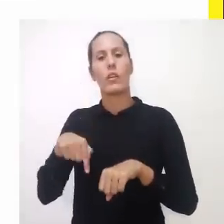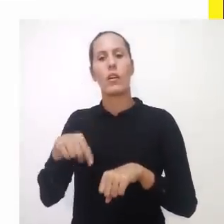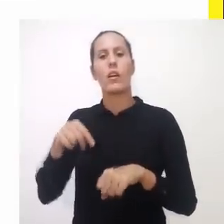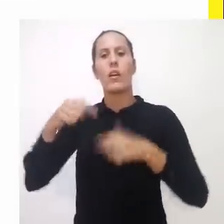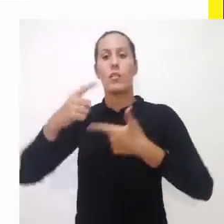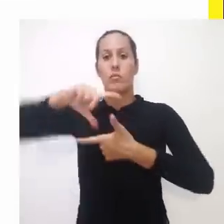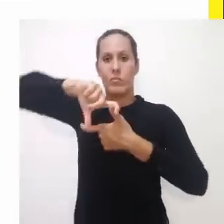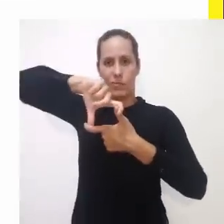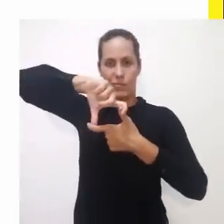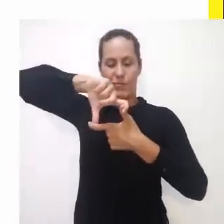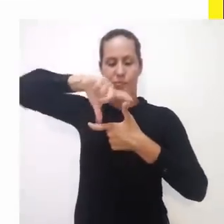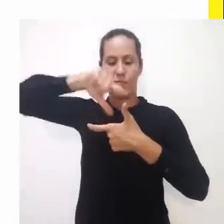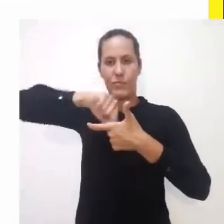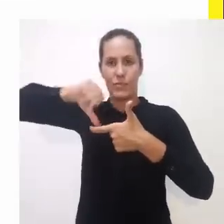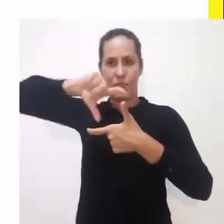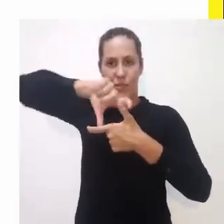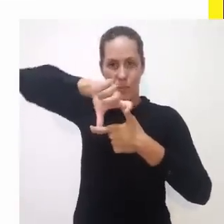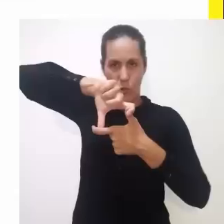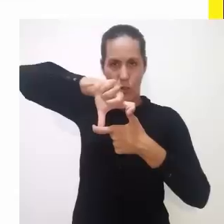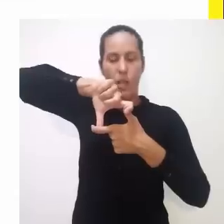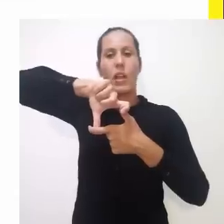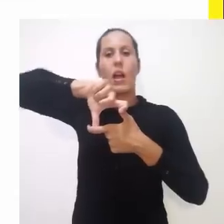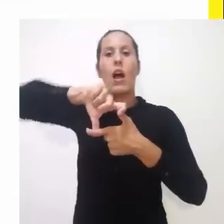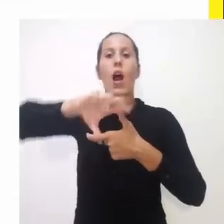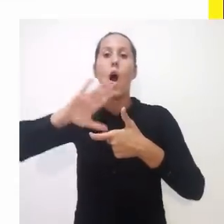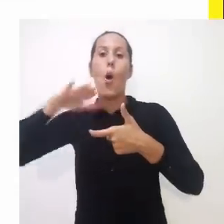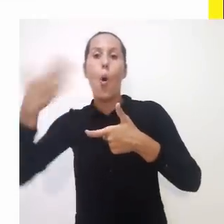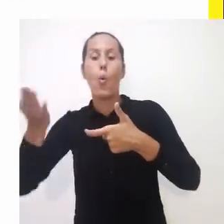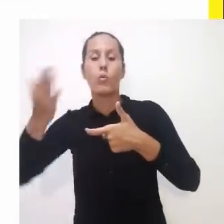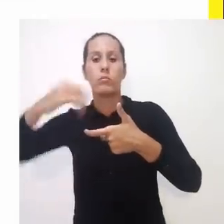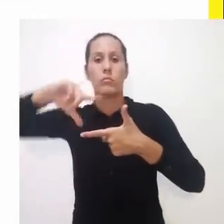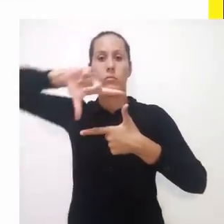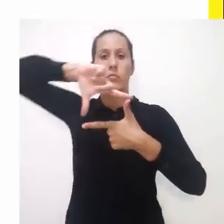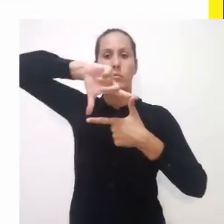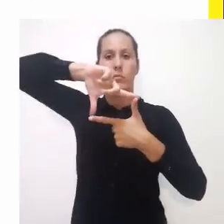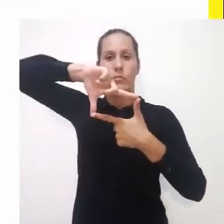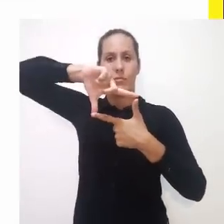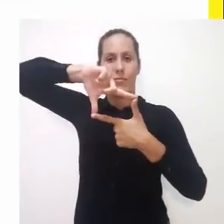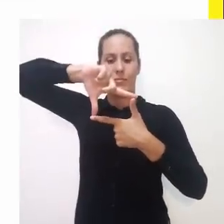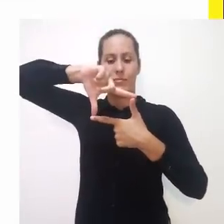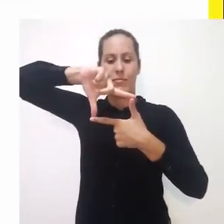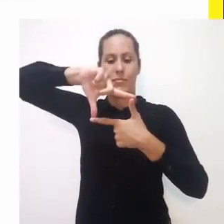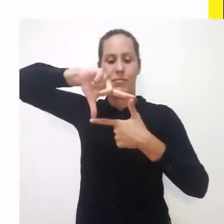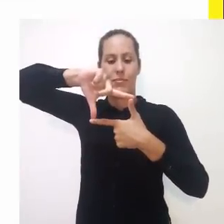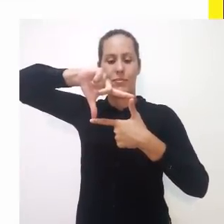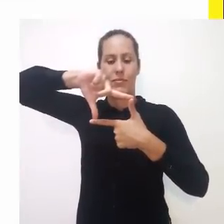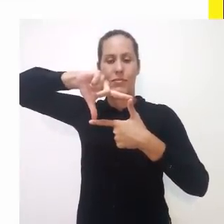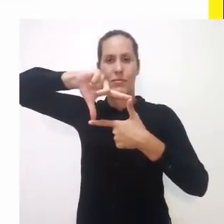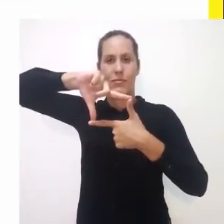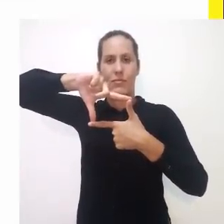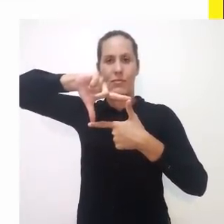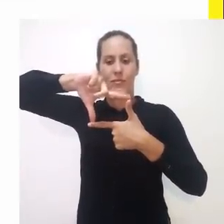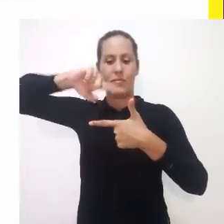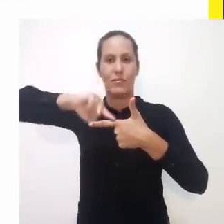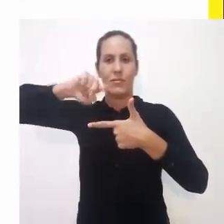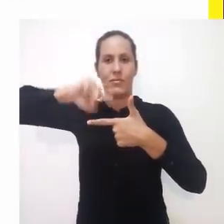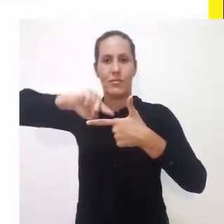ele pode ser um quadrado, se tiver todos os lados iguais. Pode ser um retângulo, se tiver o